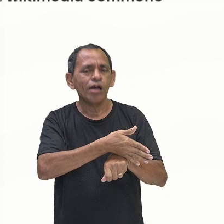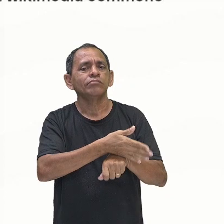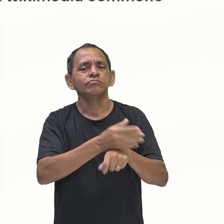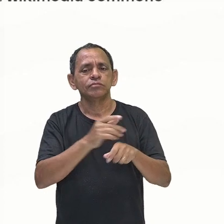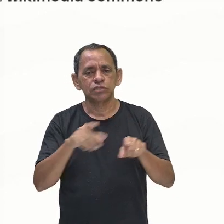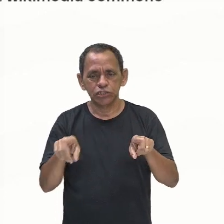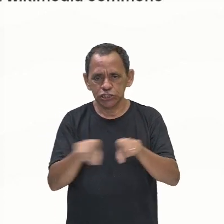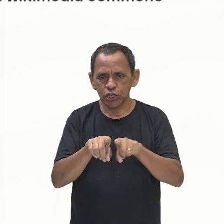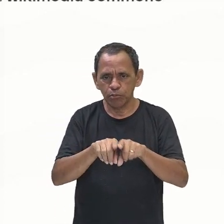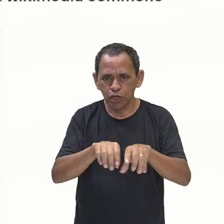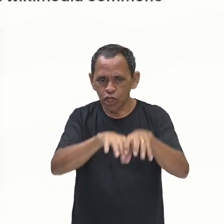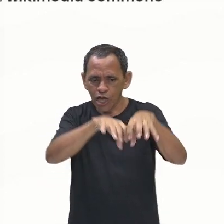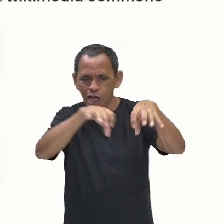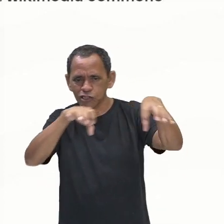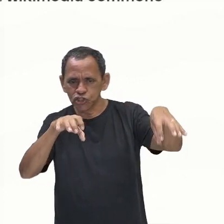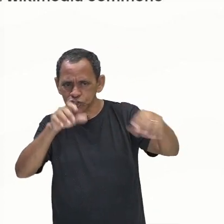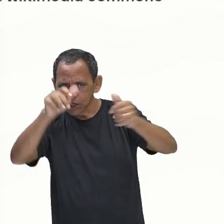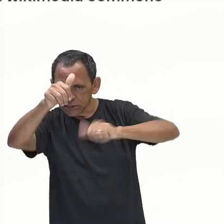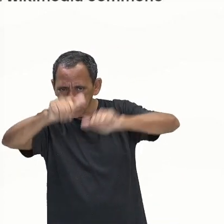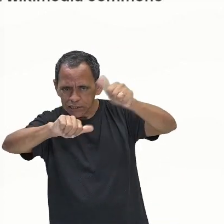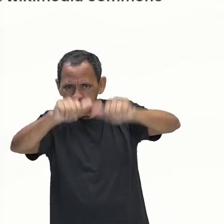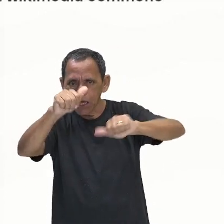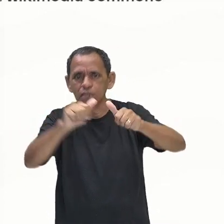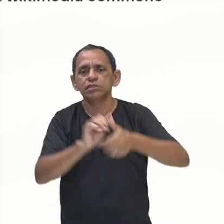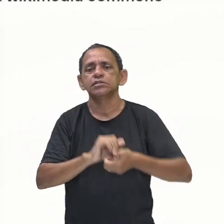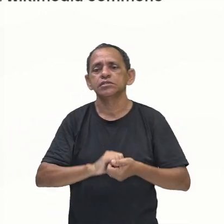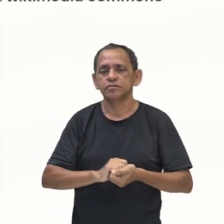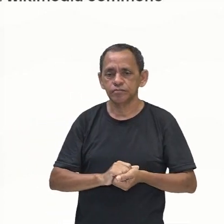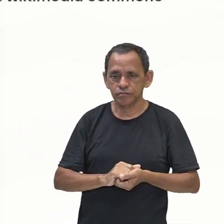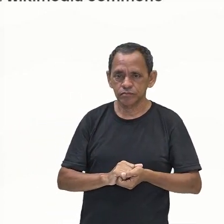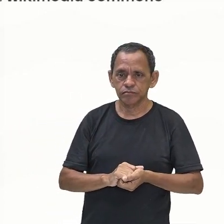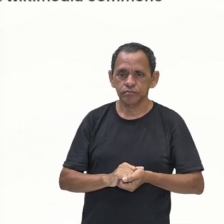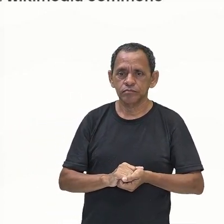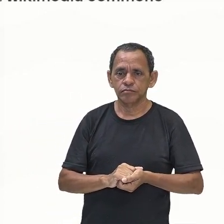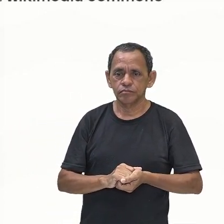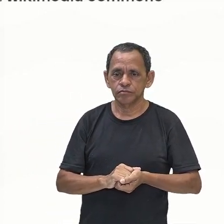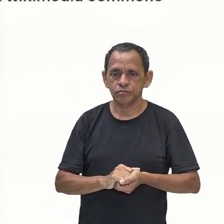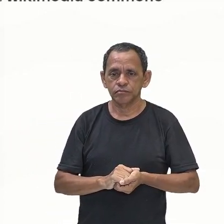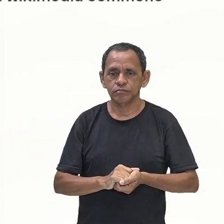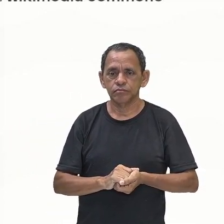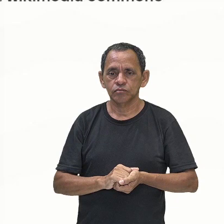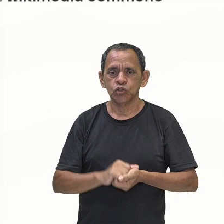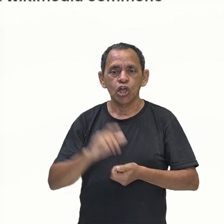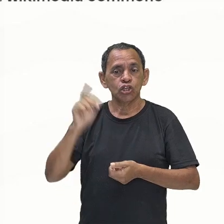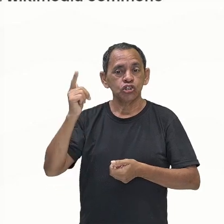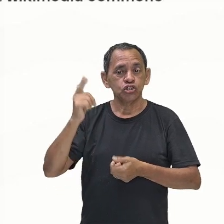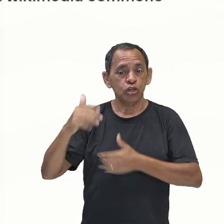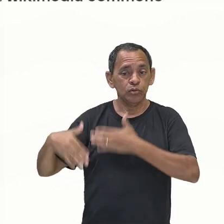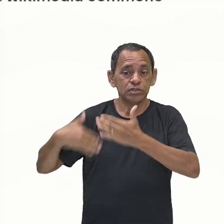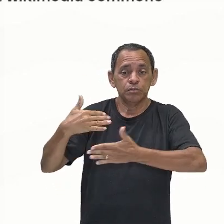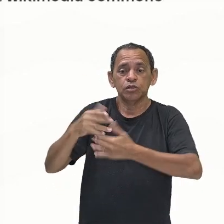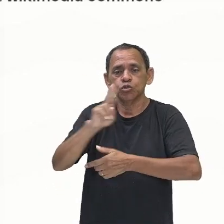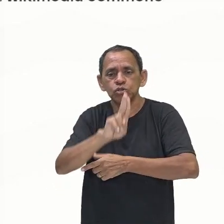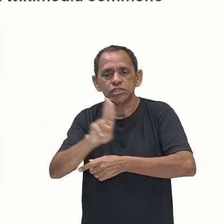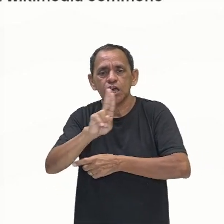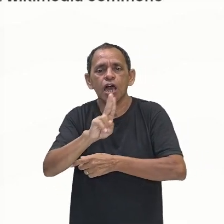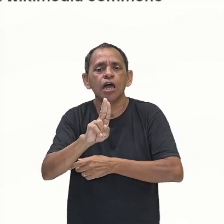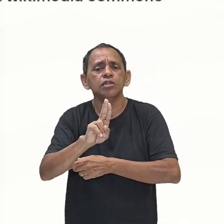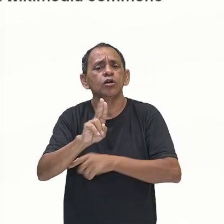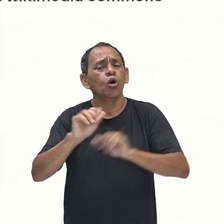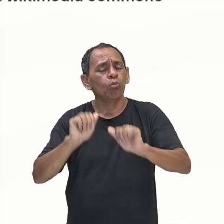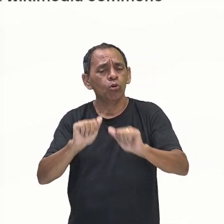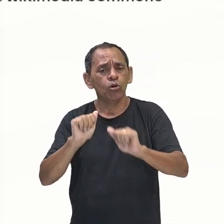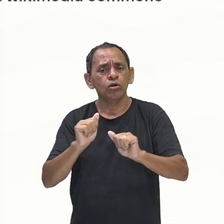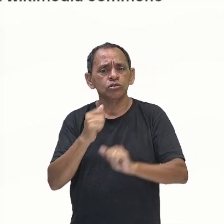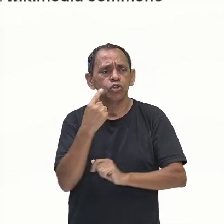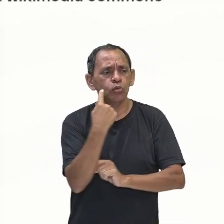e através da técnica de geoprocessamento que foi utilizada, a gente pode observar aqui a mesma